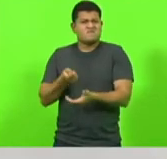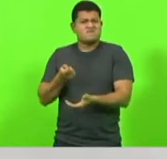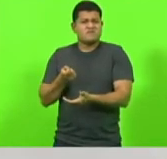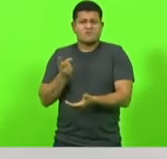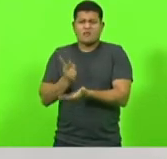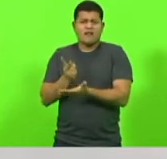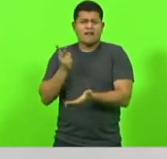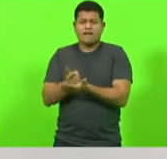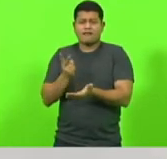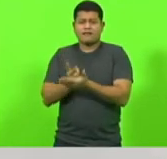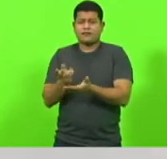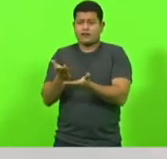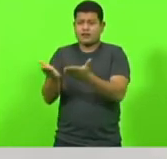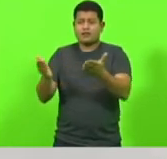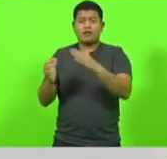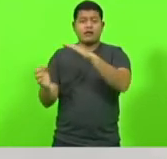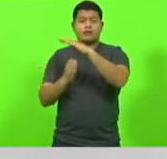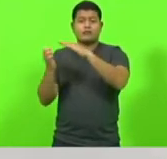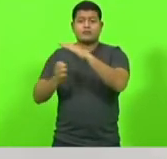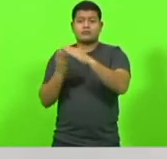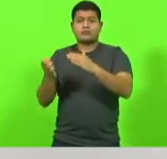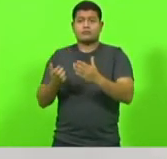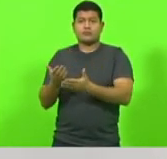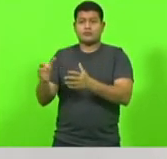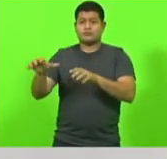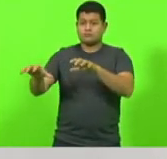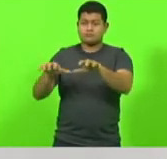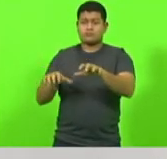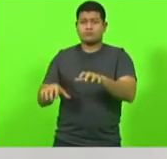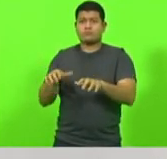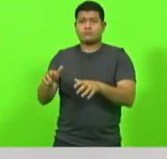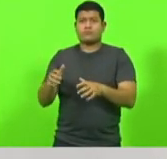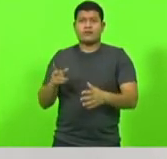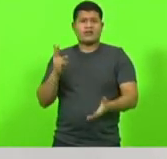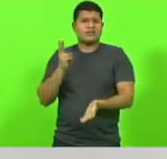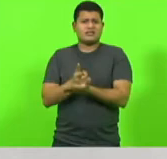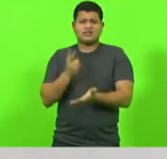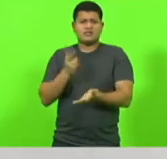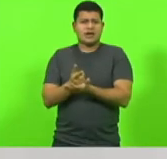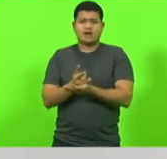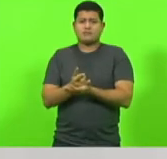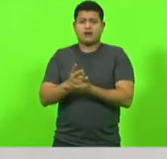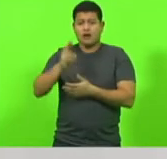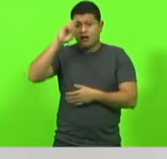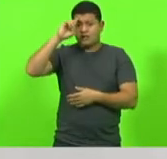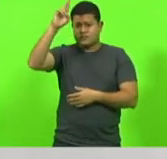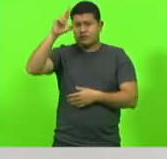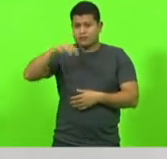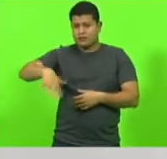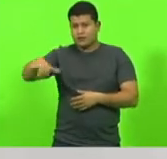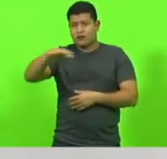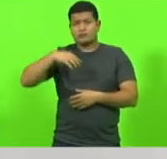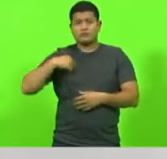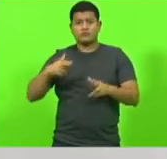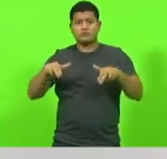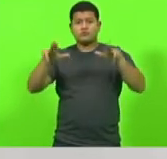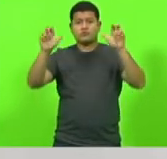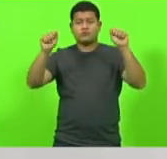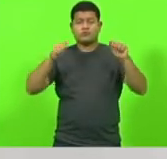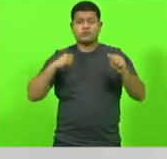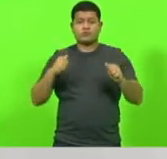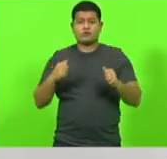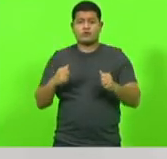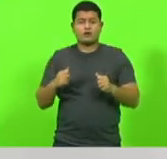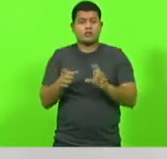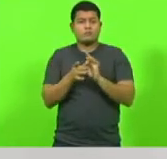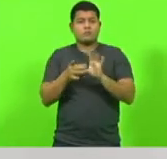mesmas empresas no setor, as mesmas empresas que sempre dominaram esse setor e nunca abriram para novos concorrentes.